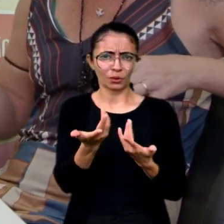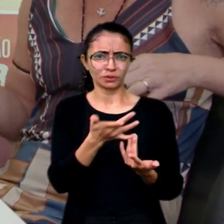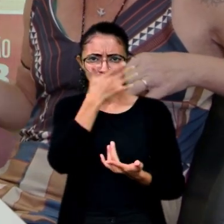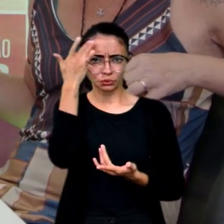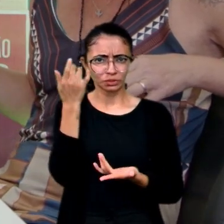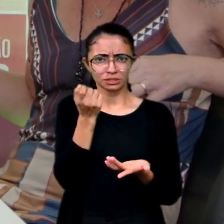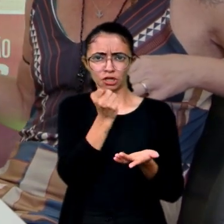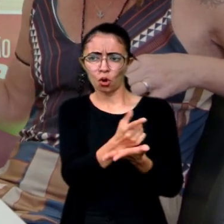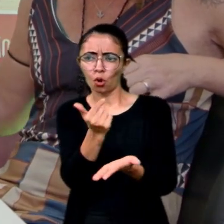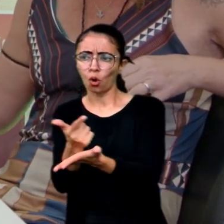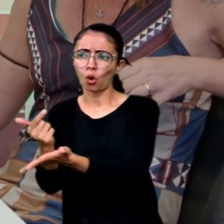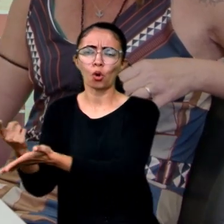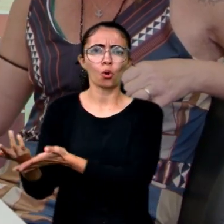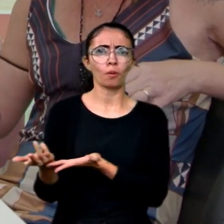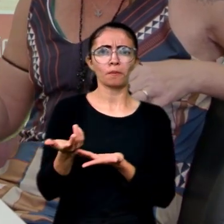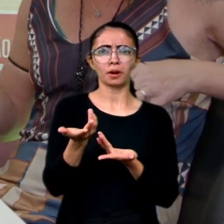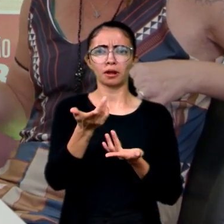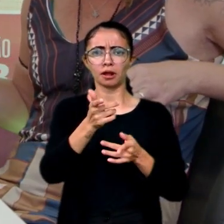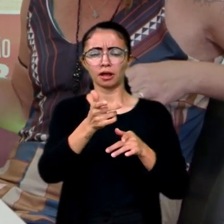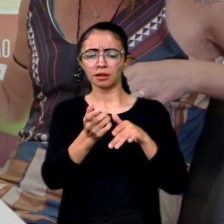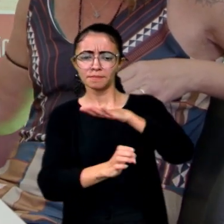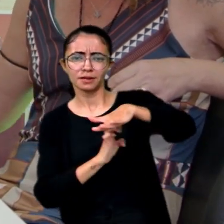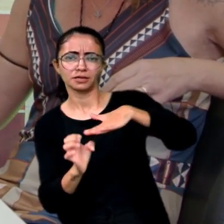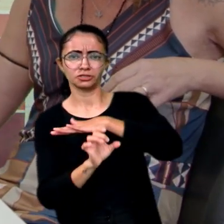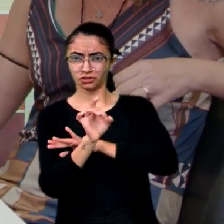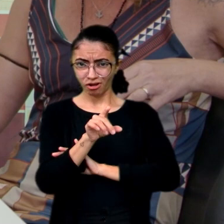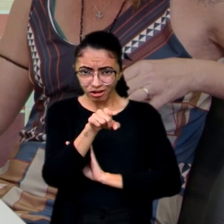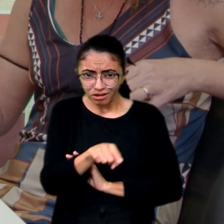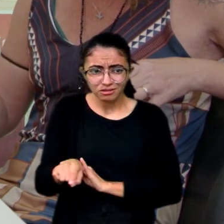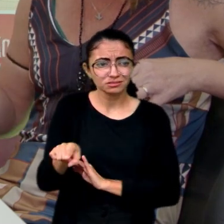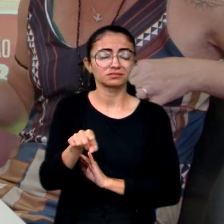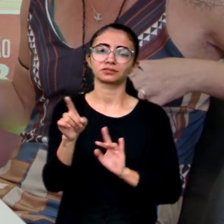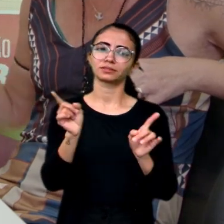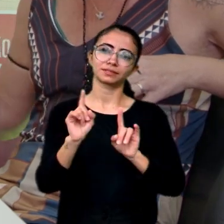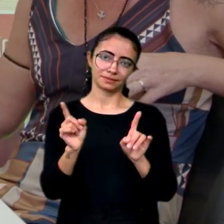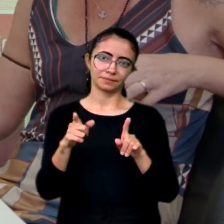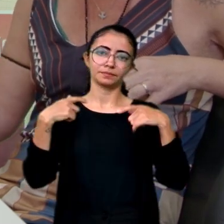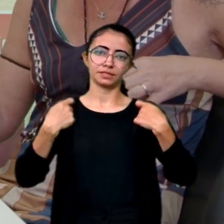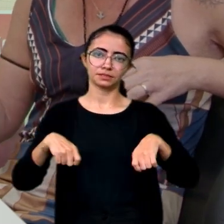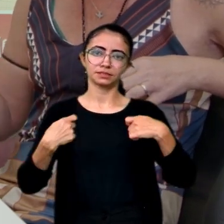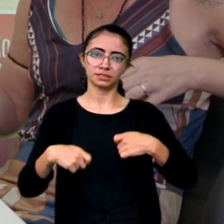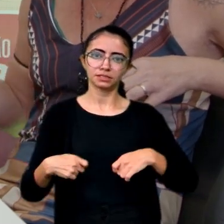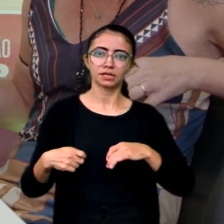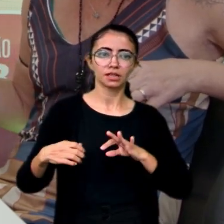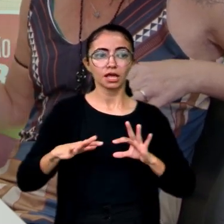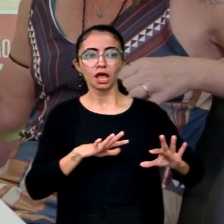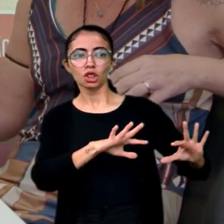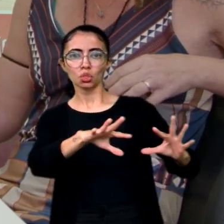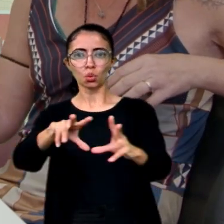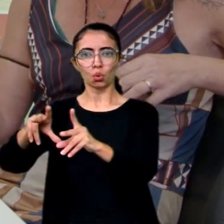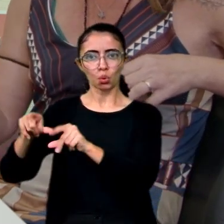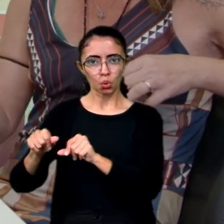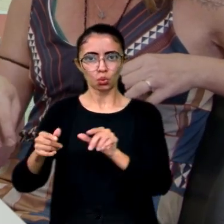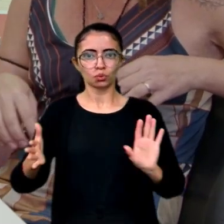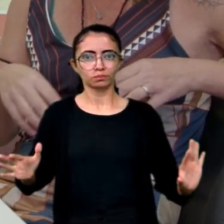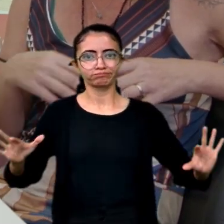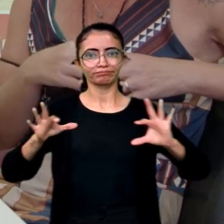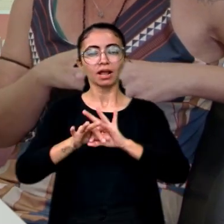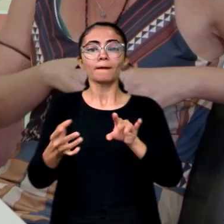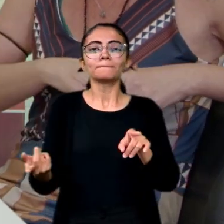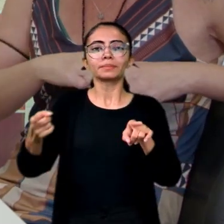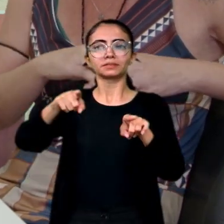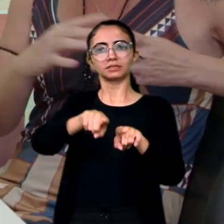as empresas. Para que ela aconteça, tem que acontecer uma parceria e uma comunicação entre